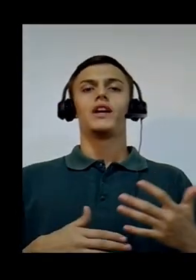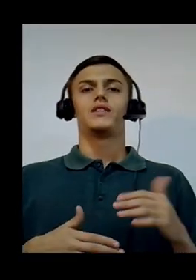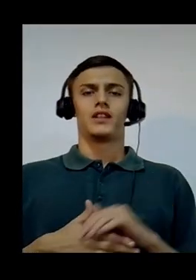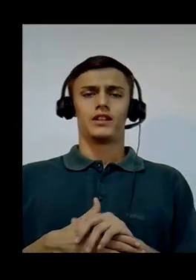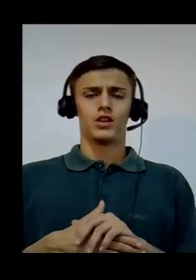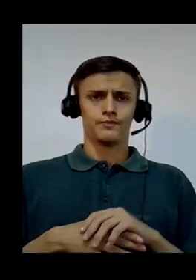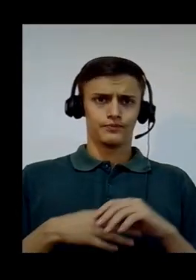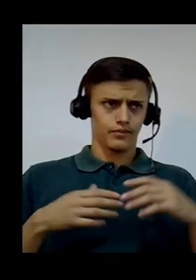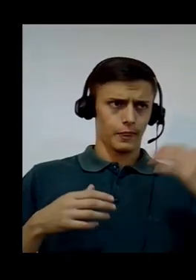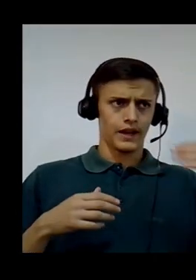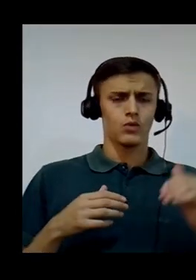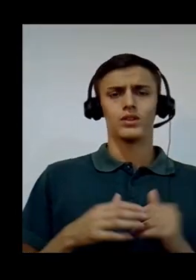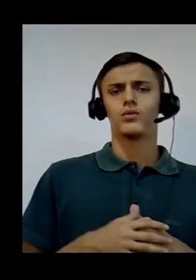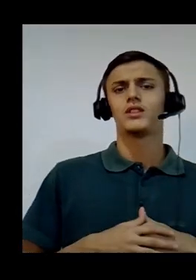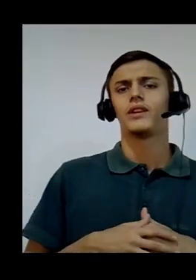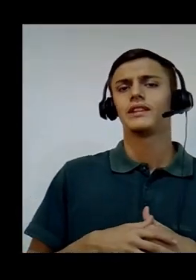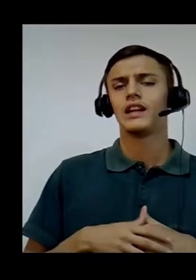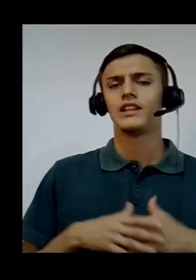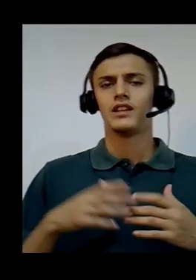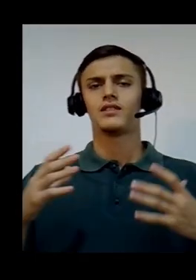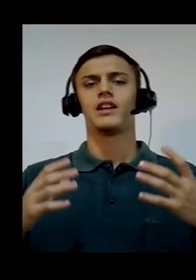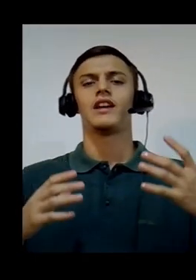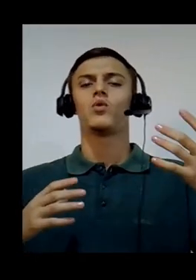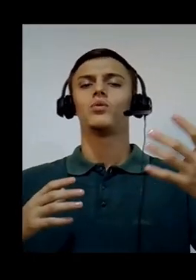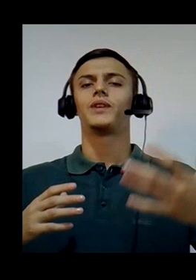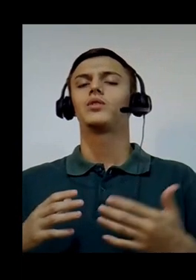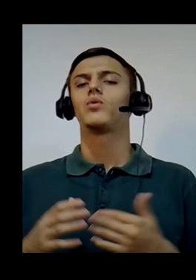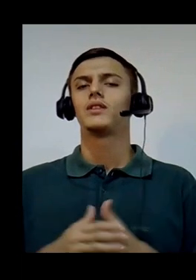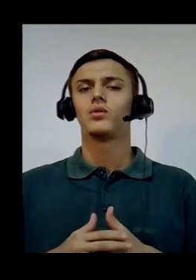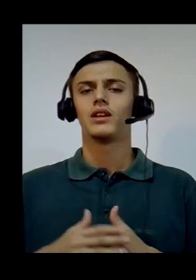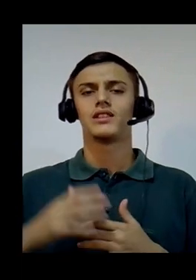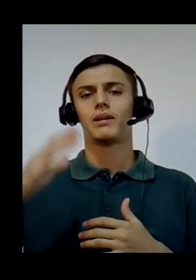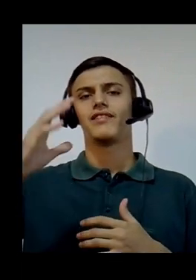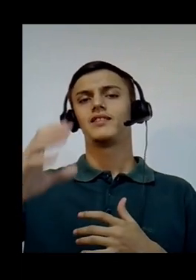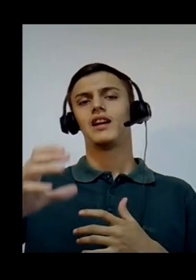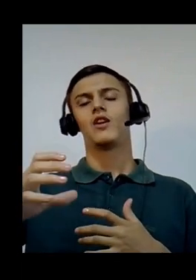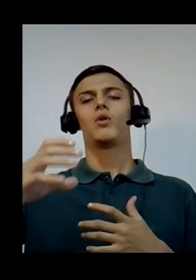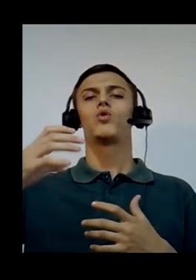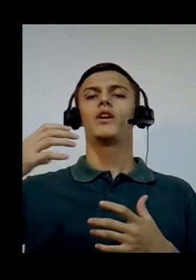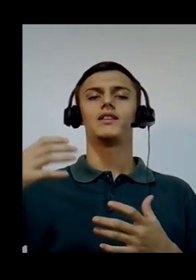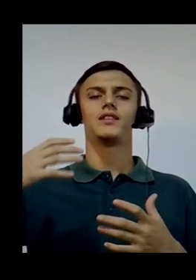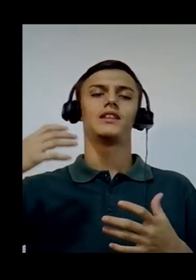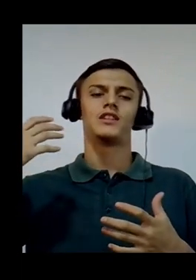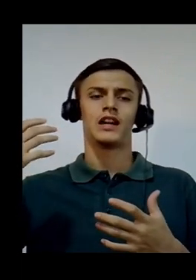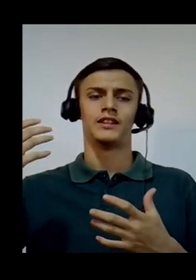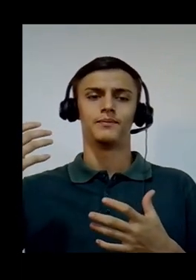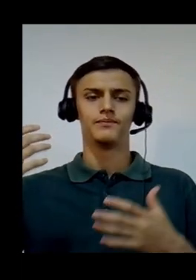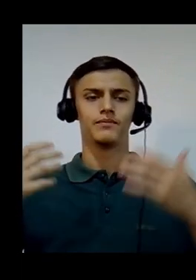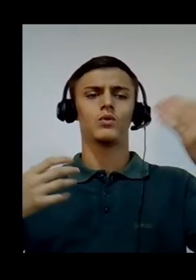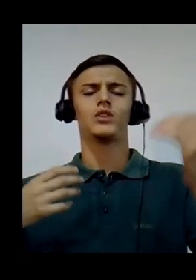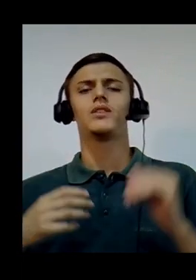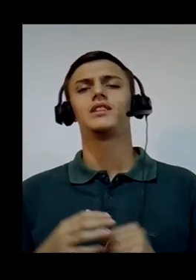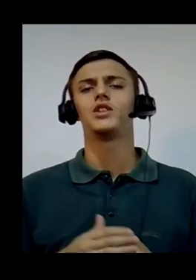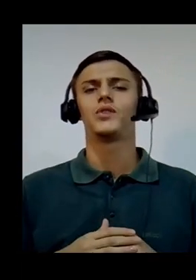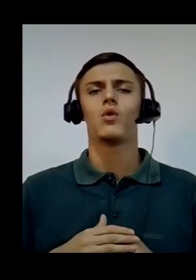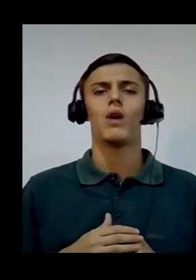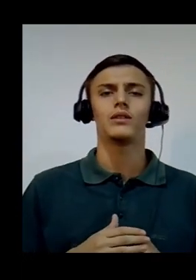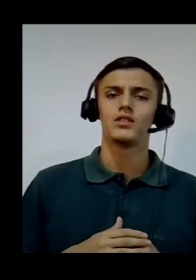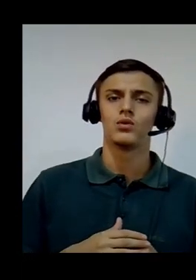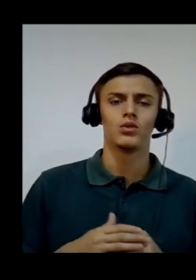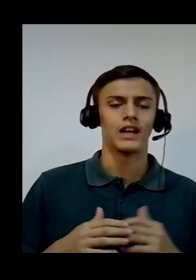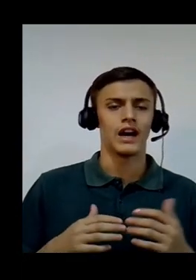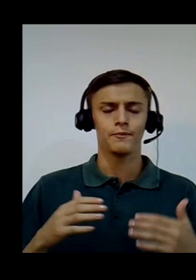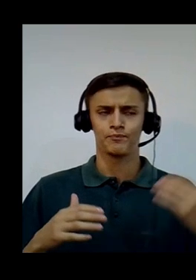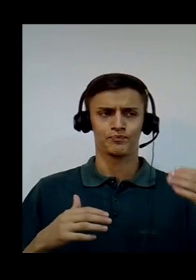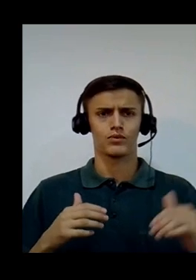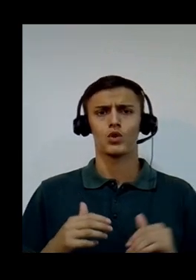Tipos de ocorrência, né, então, aqui quando que você vai entrar ali em contato com a segurança para avisar uma ocorrência indesejada. Quando você identificar um